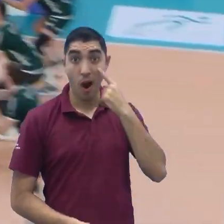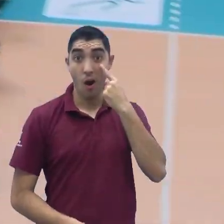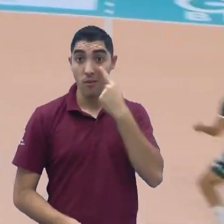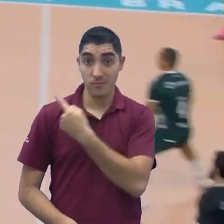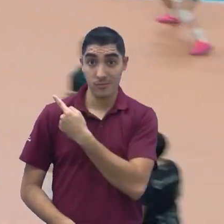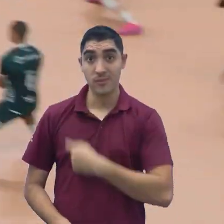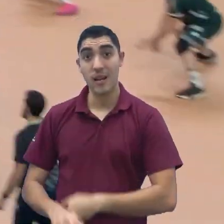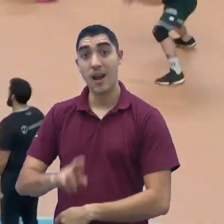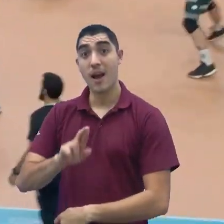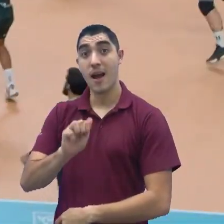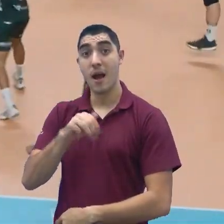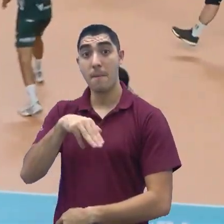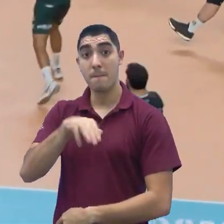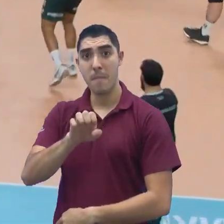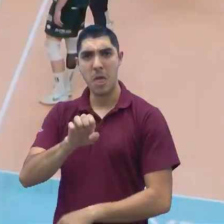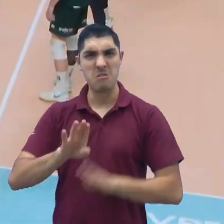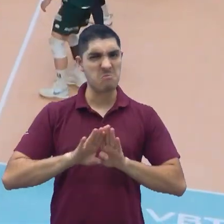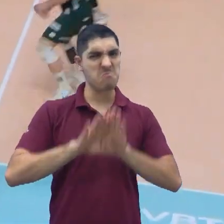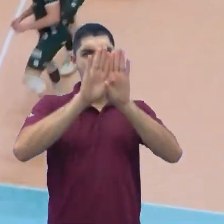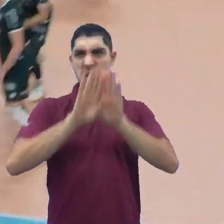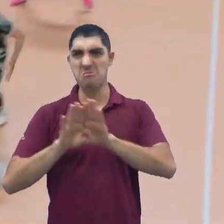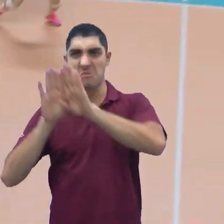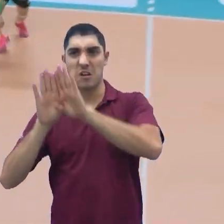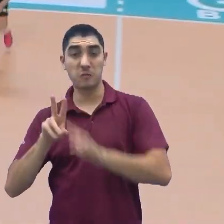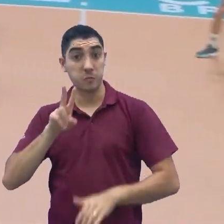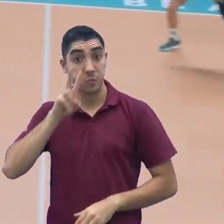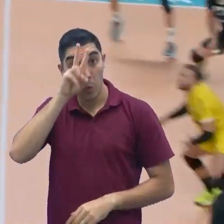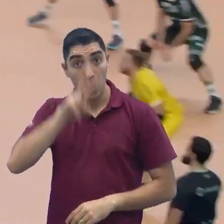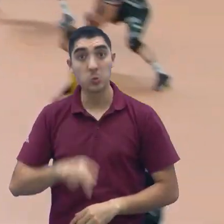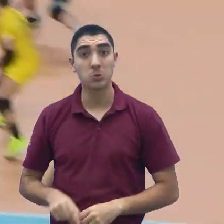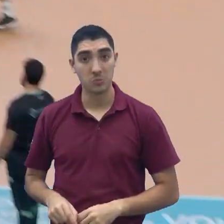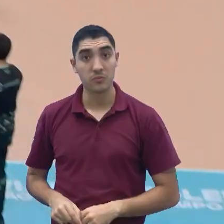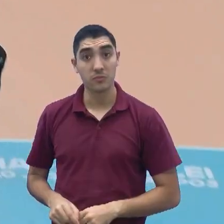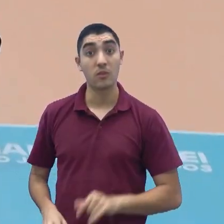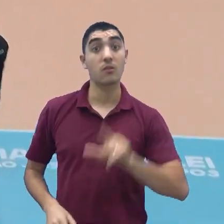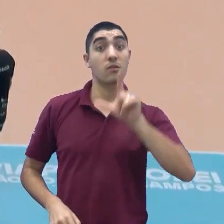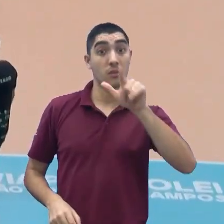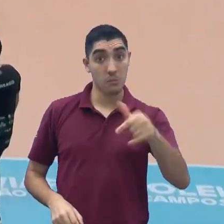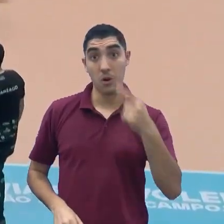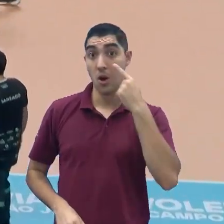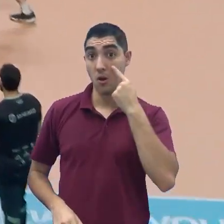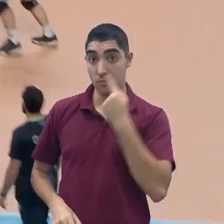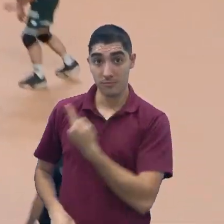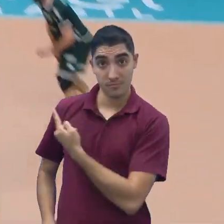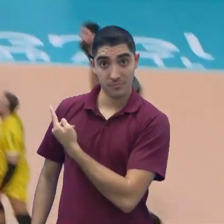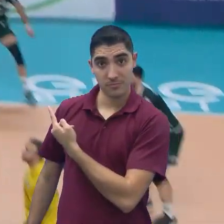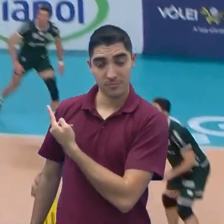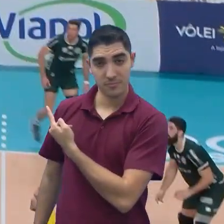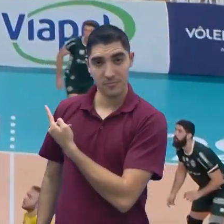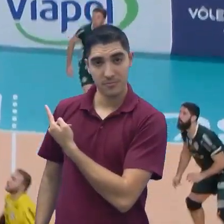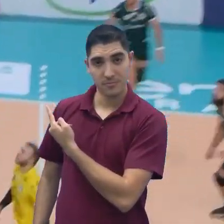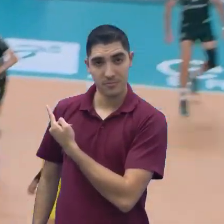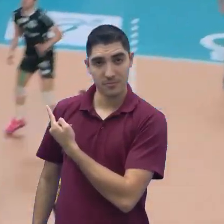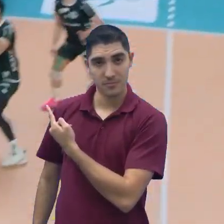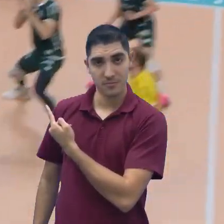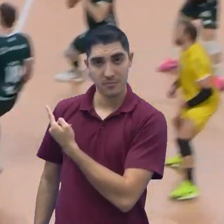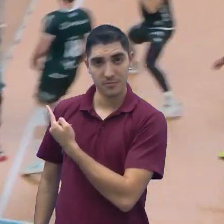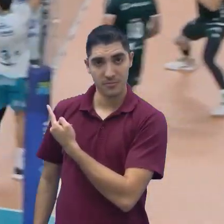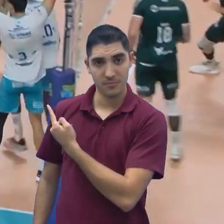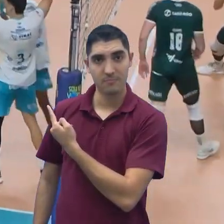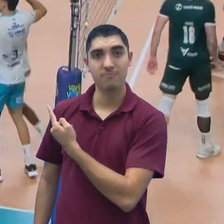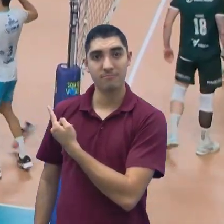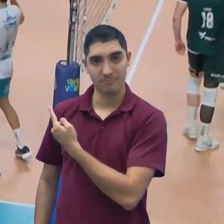Ramé, firme no bloqueio. O mesmo Ramé, após esse lindo rally, pontuou para os goianos, só que desta vez